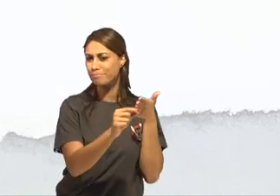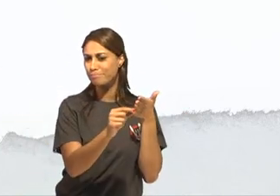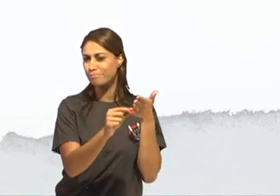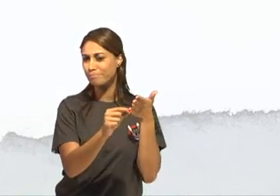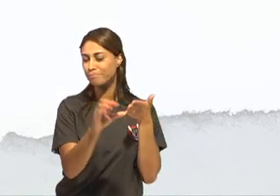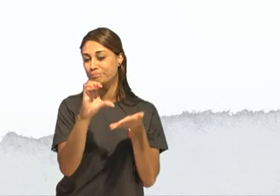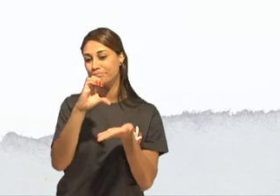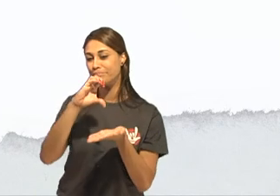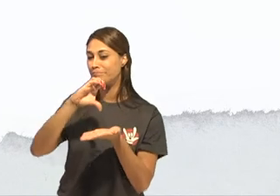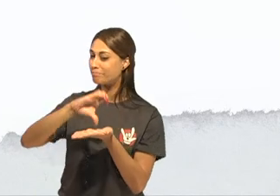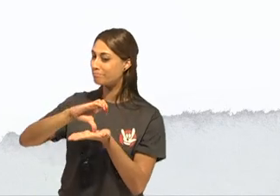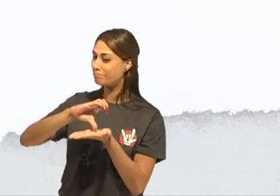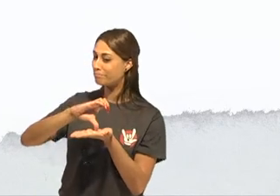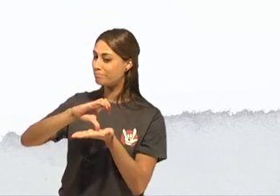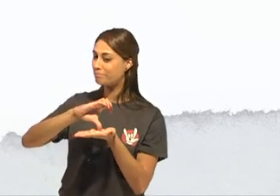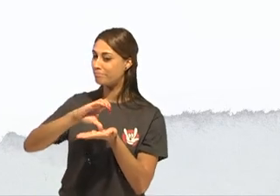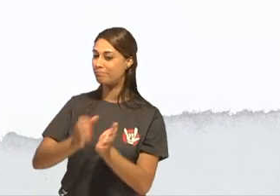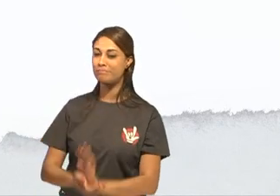5 segundos.